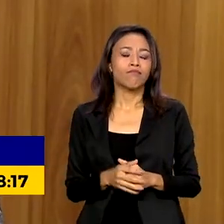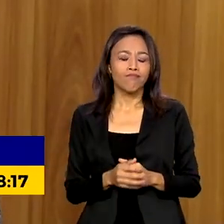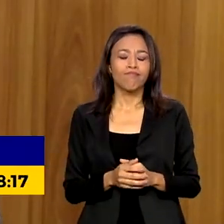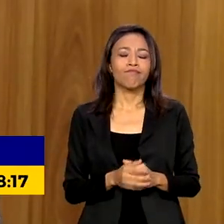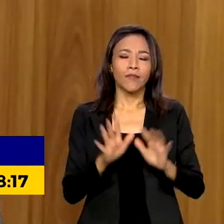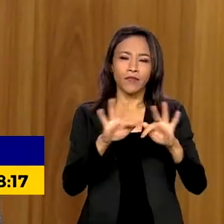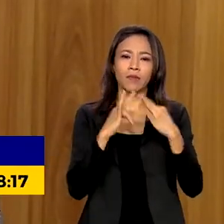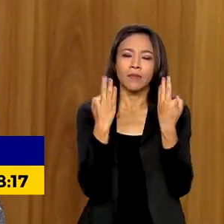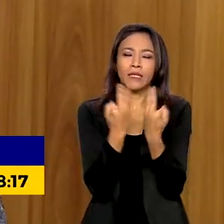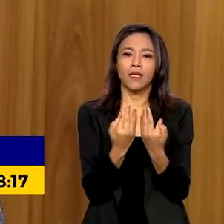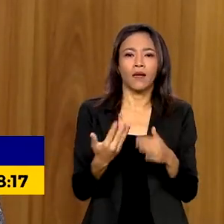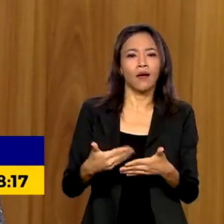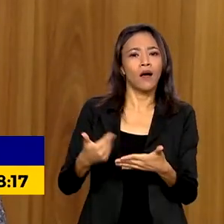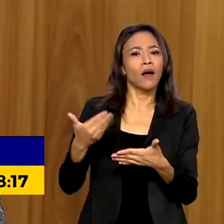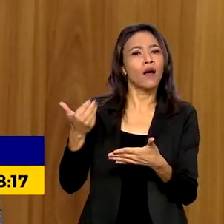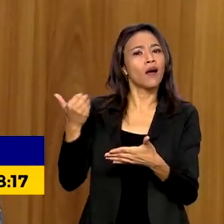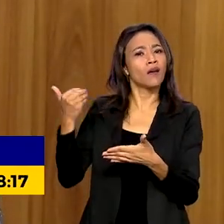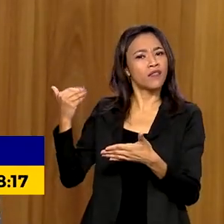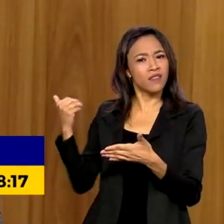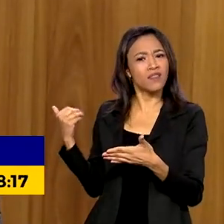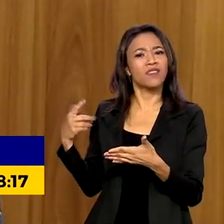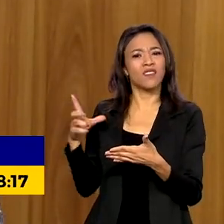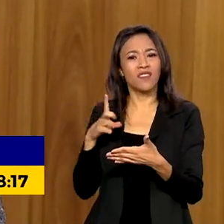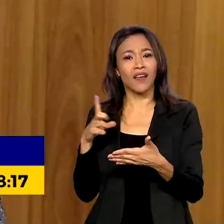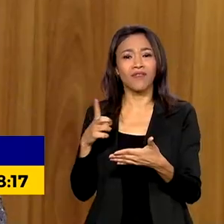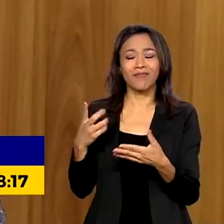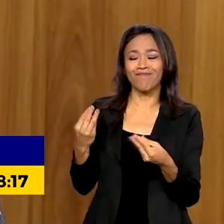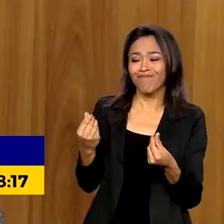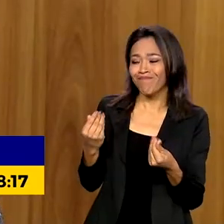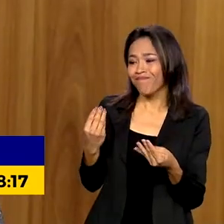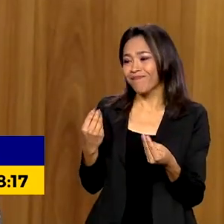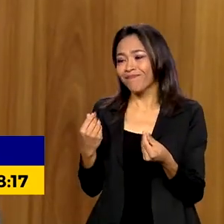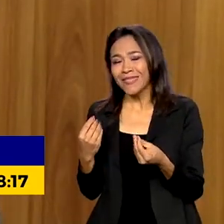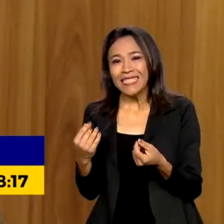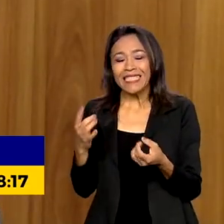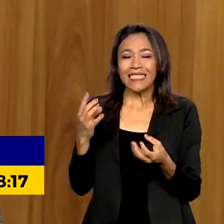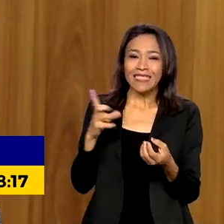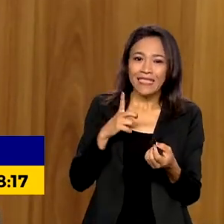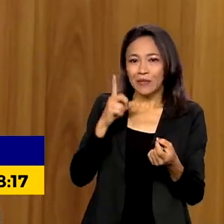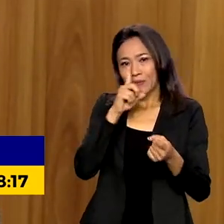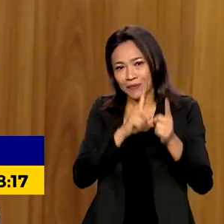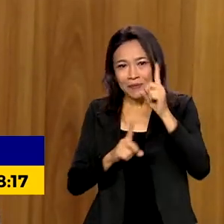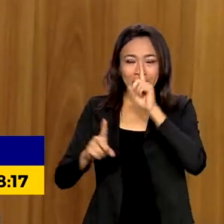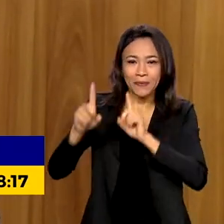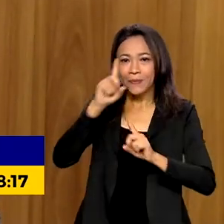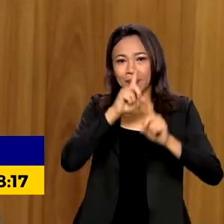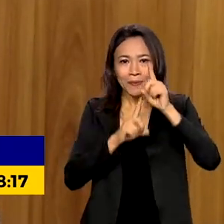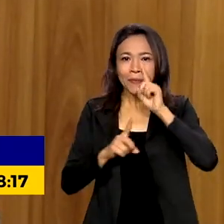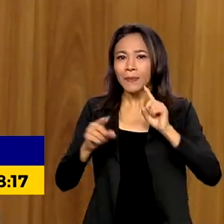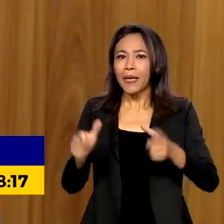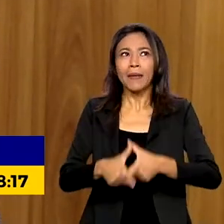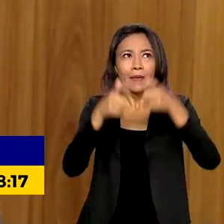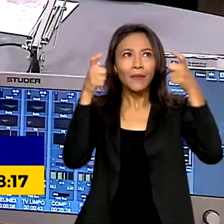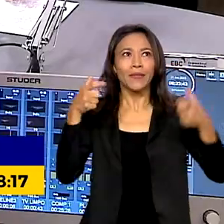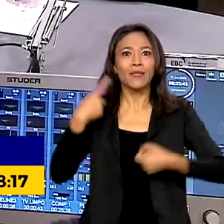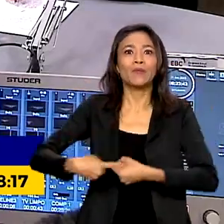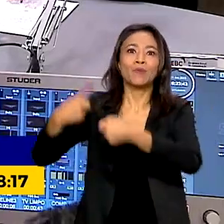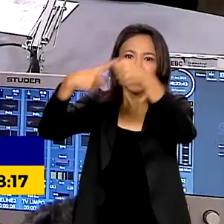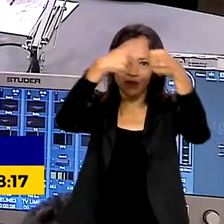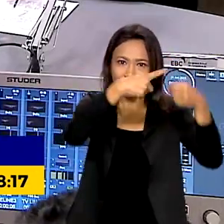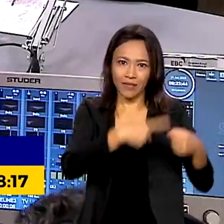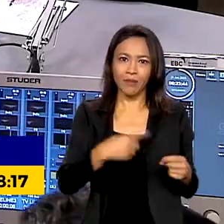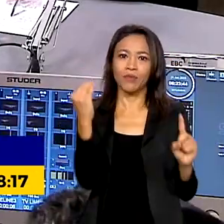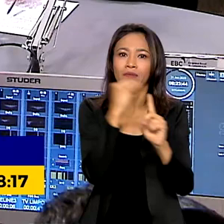que estava comprometido em boa parte dos municípios mais vulneráveis.